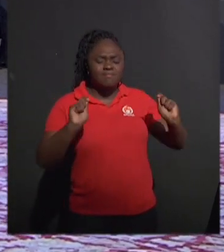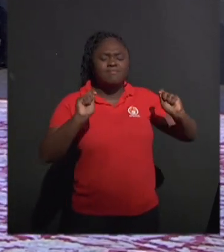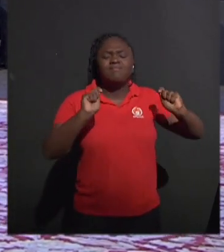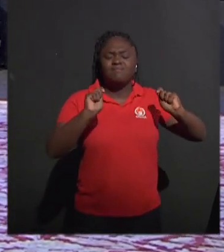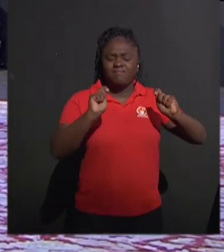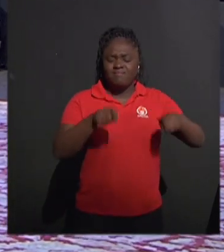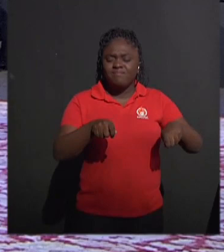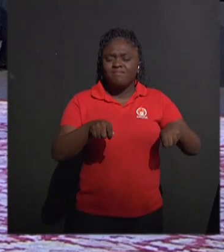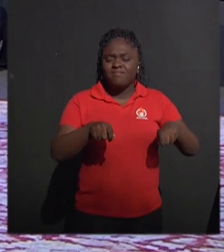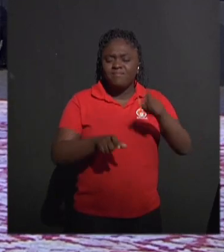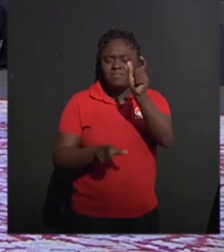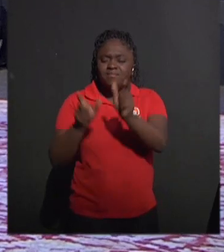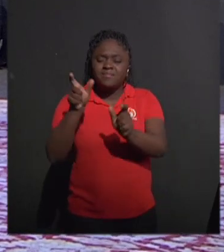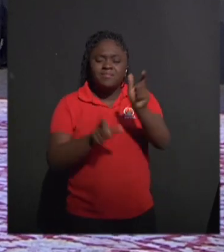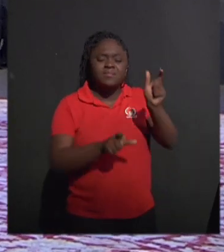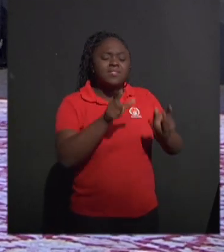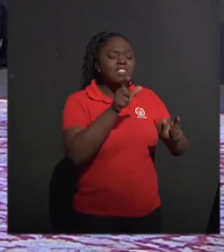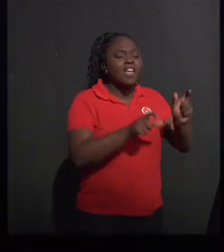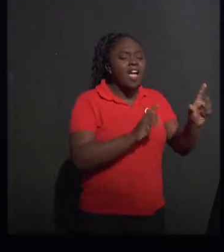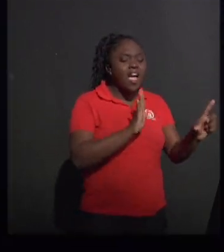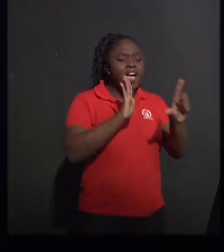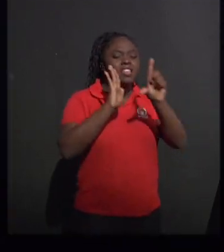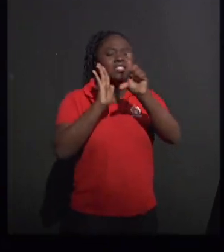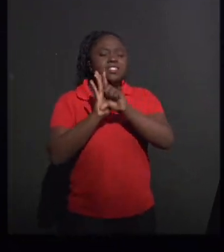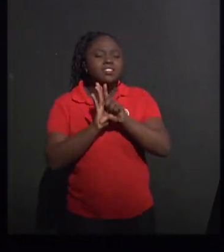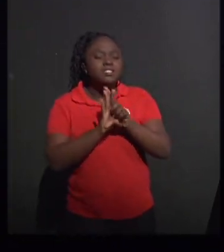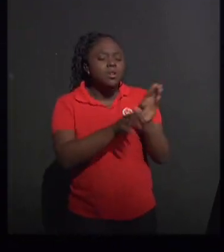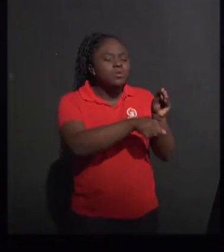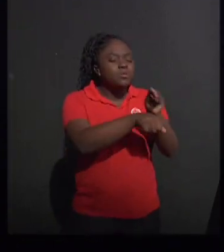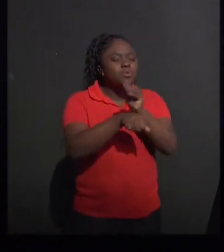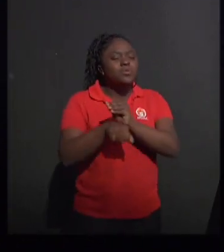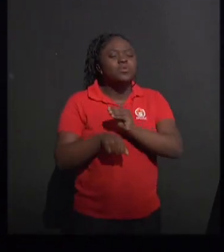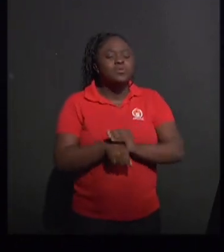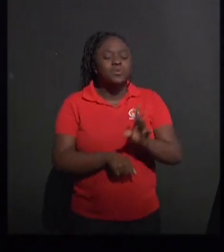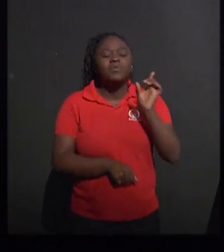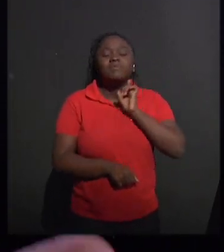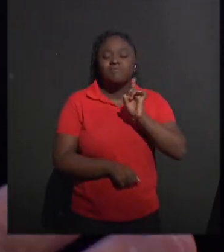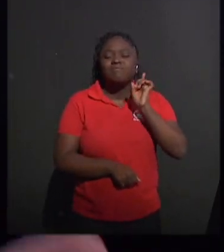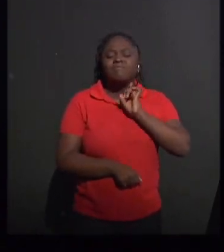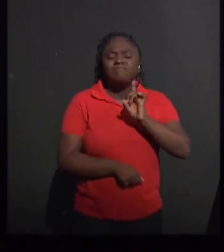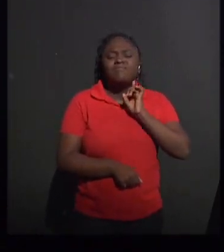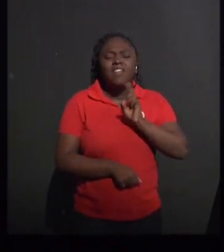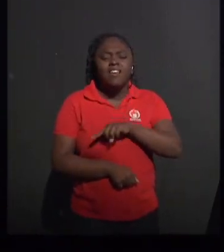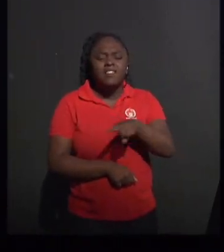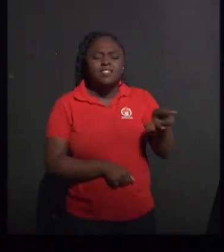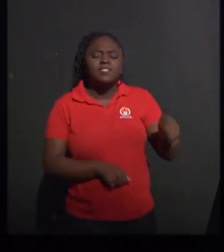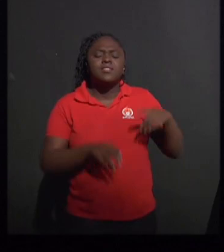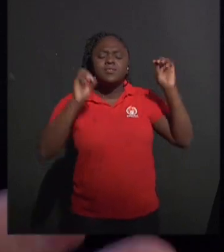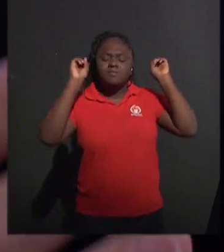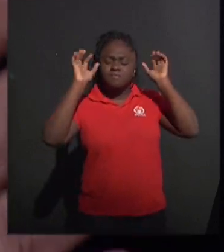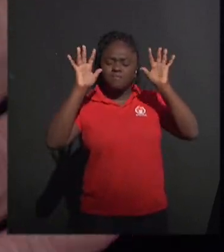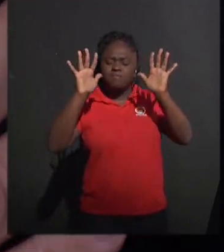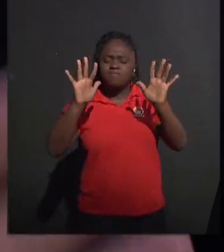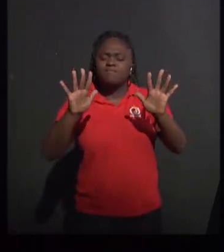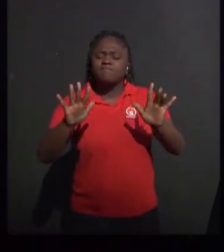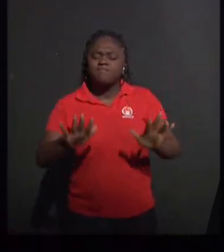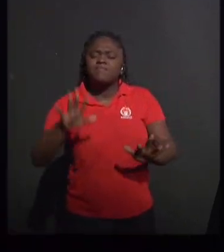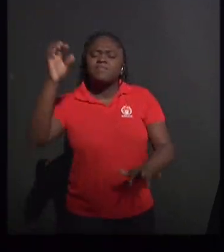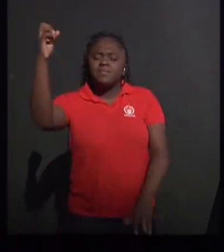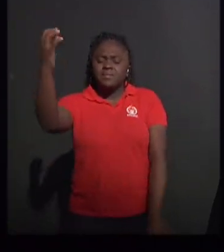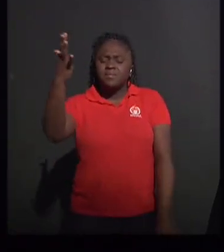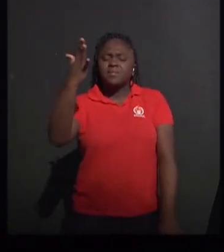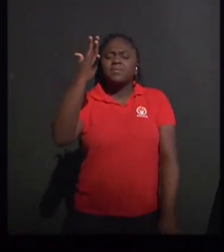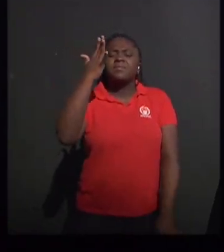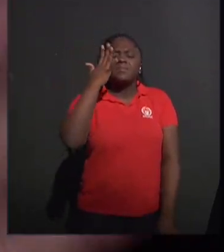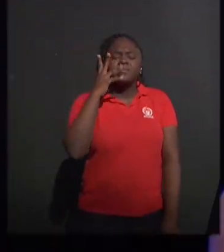Pai, legislando, Senhor, sobre Minas Gerais. Senhor, que eles tenham a Tua bênção, que eles tenham o Teu favor,